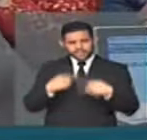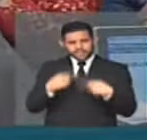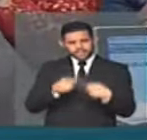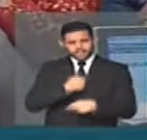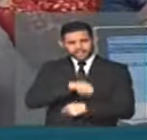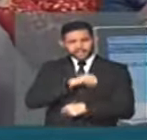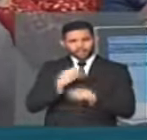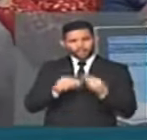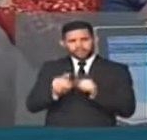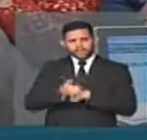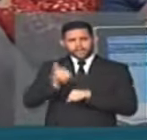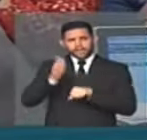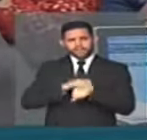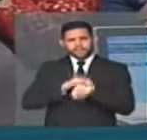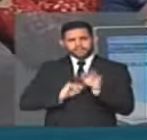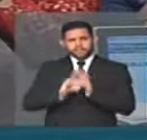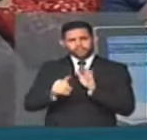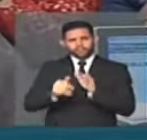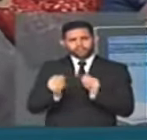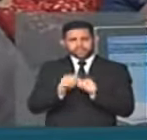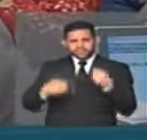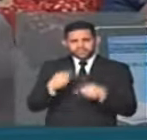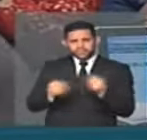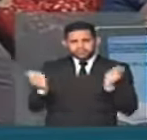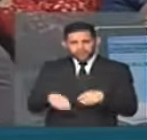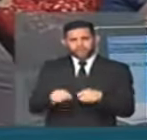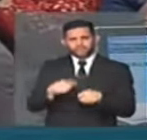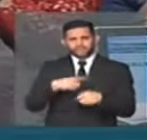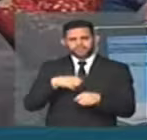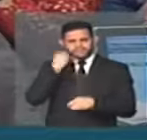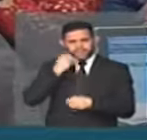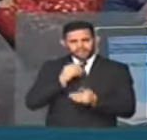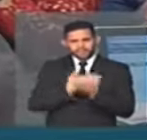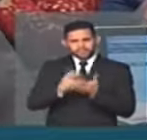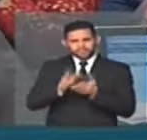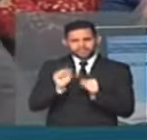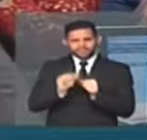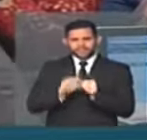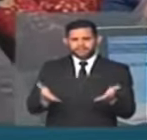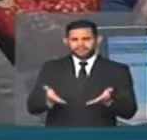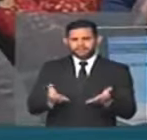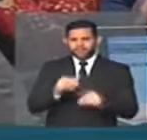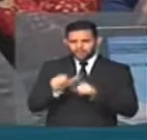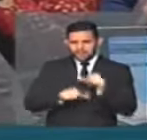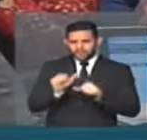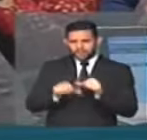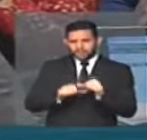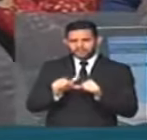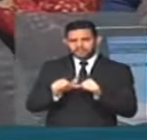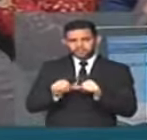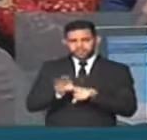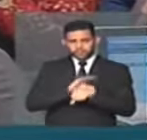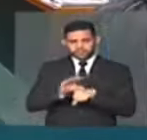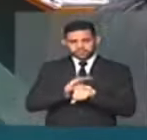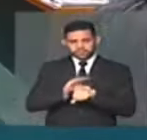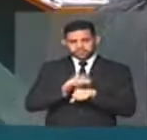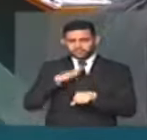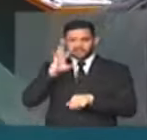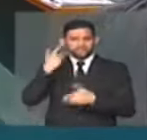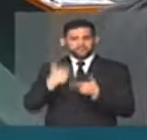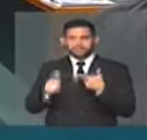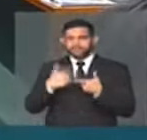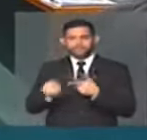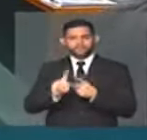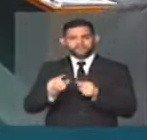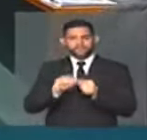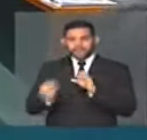Valdir, como aperfeiçoar o estatuto. Esse é um debate que pode e deve ser feito. O Senado começou a fazê-lo. Agora, essa mudança da Constituição, presidente, não vai resolver o